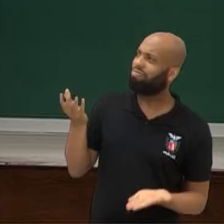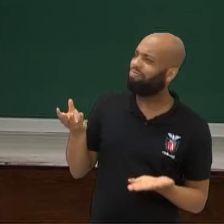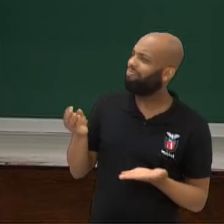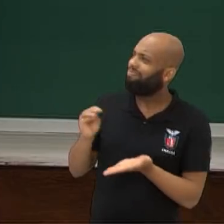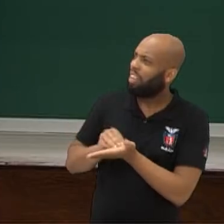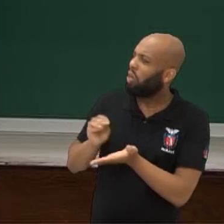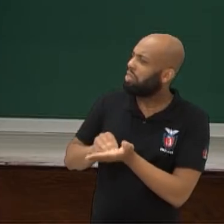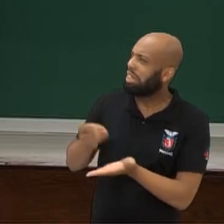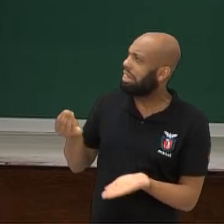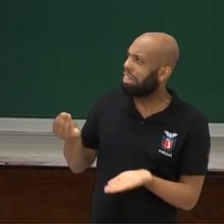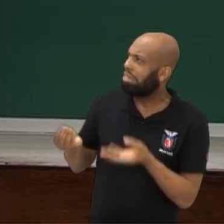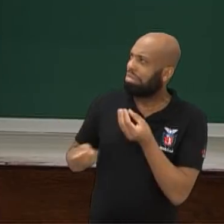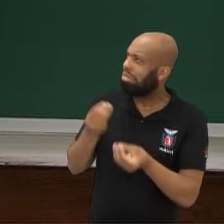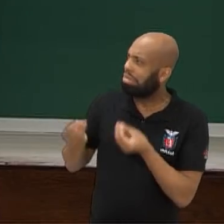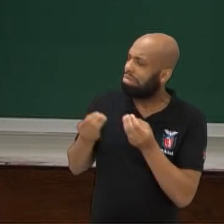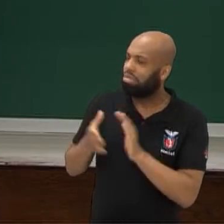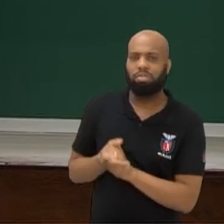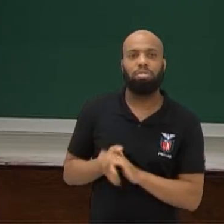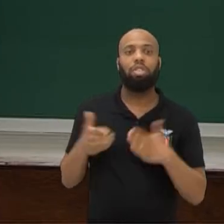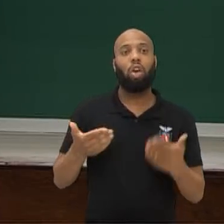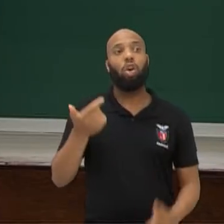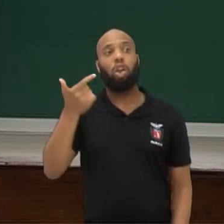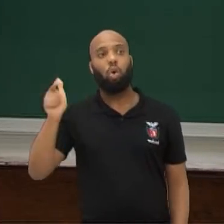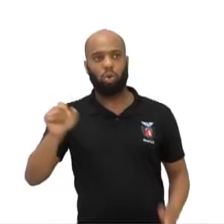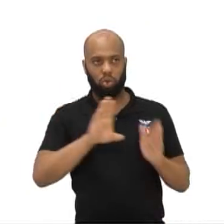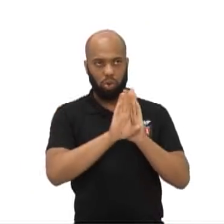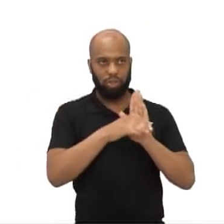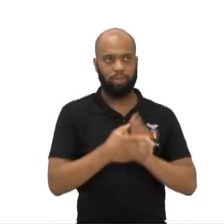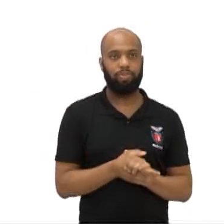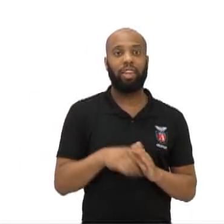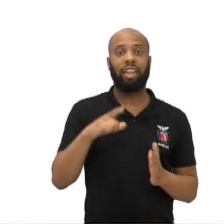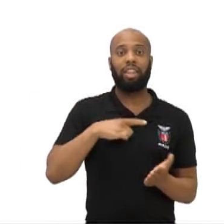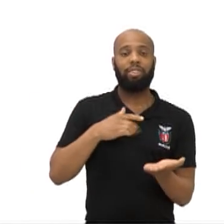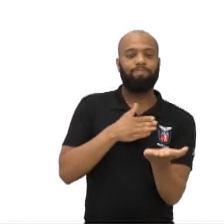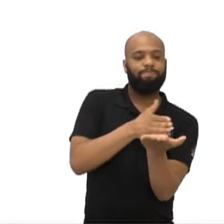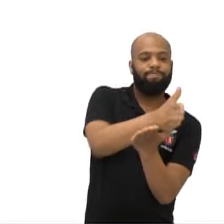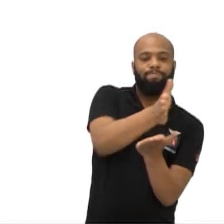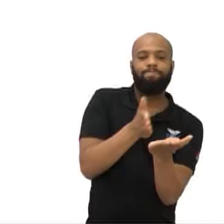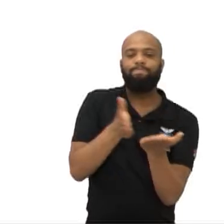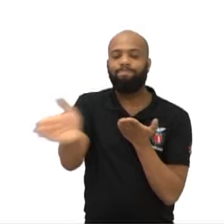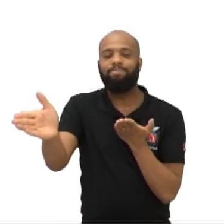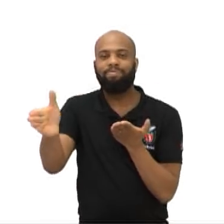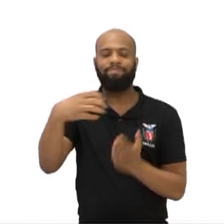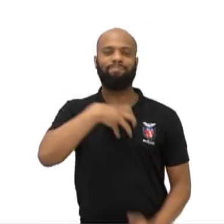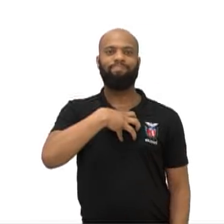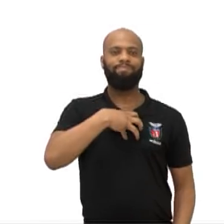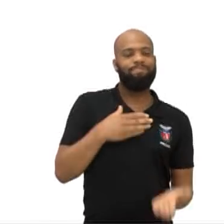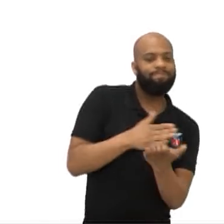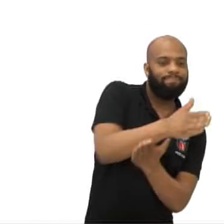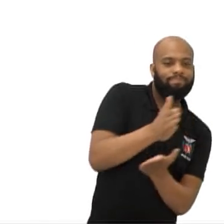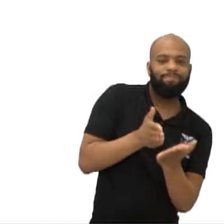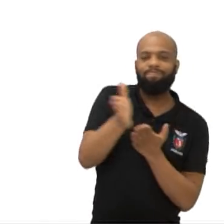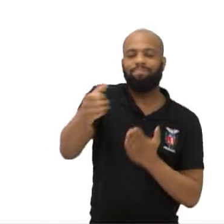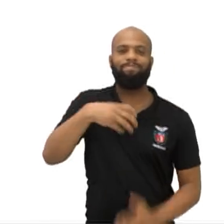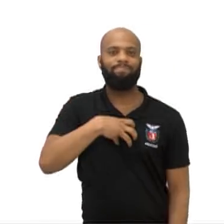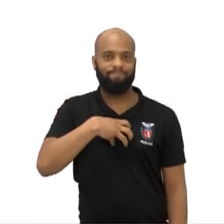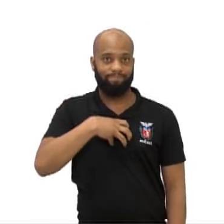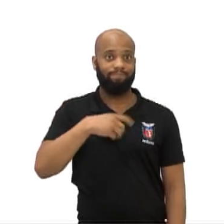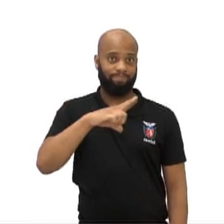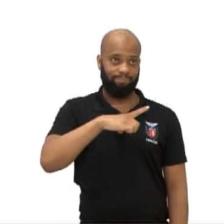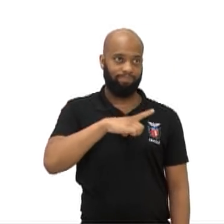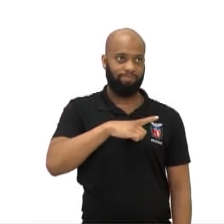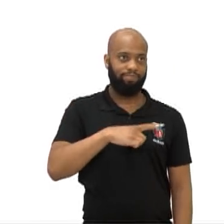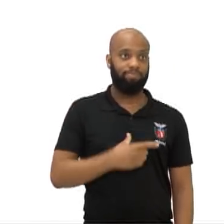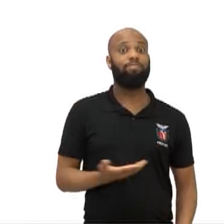para captar. Vamos então para mais uma definição aqui. Duplicidade de sentidos, né? Duplo